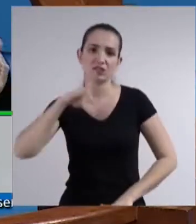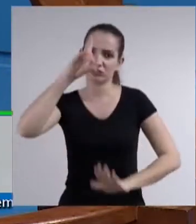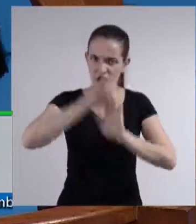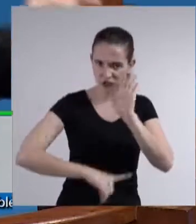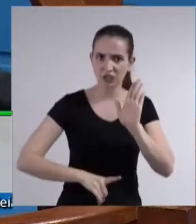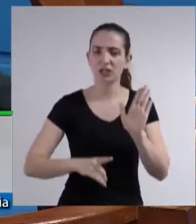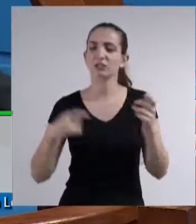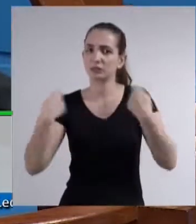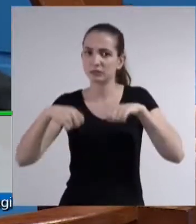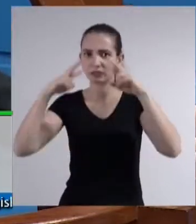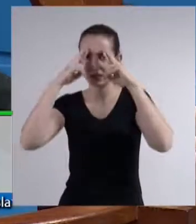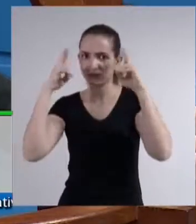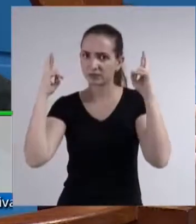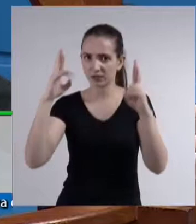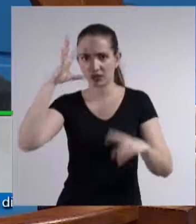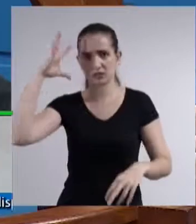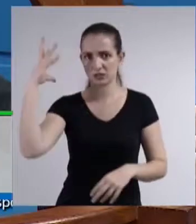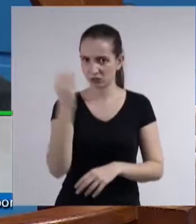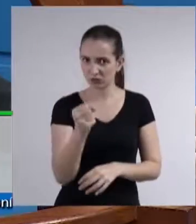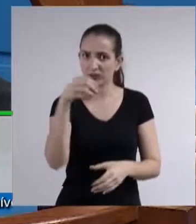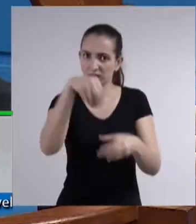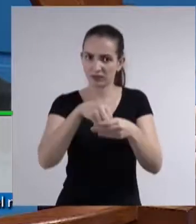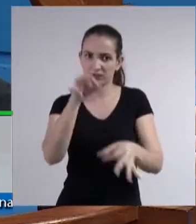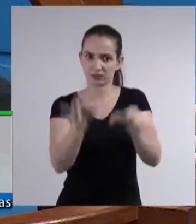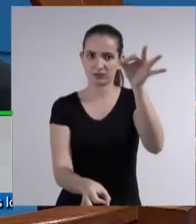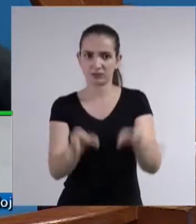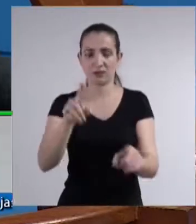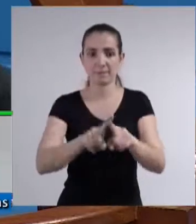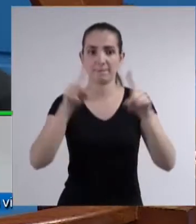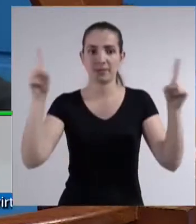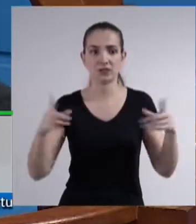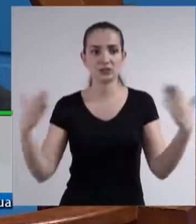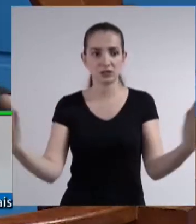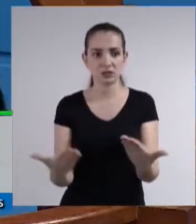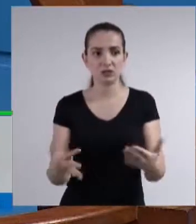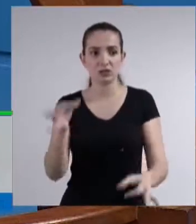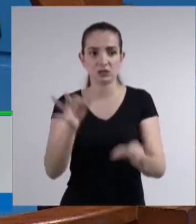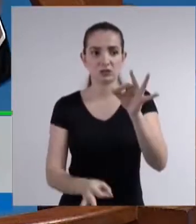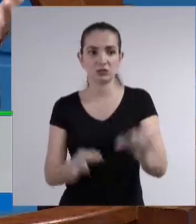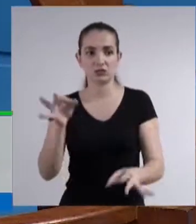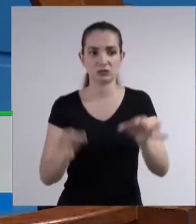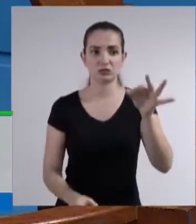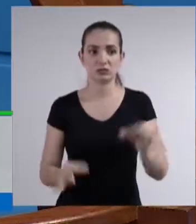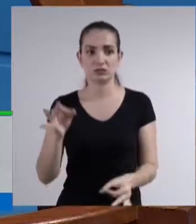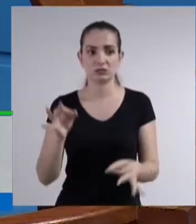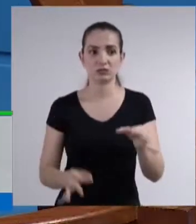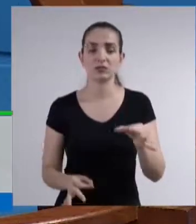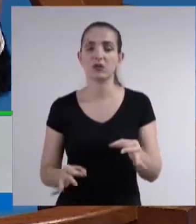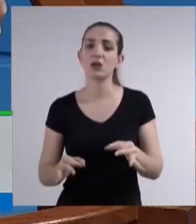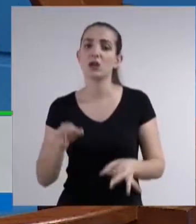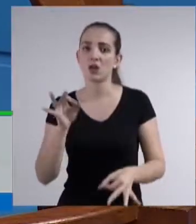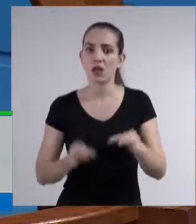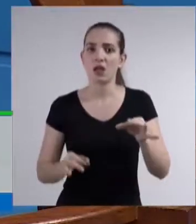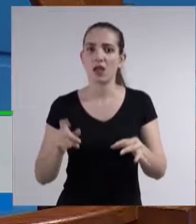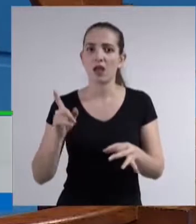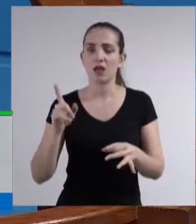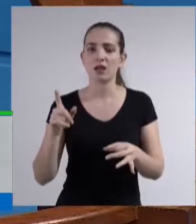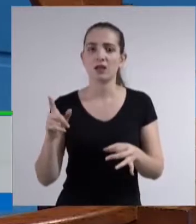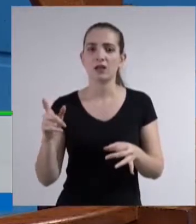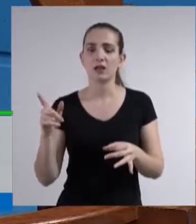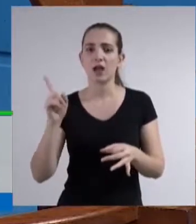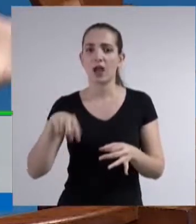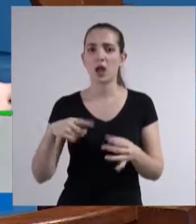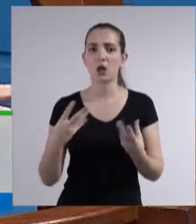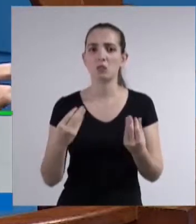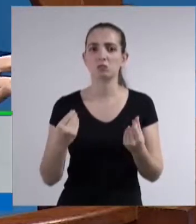ali, isso tem que ser resolvido na justiça. Agora, a justiça ela é muito parcial em algumas